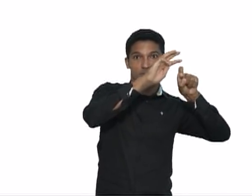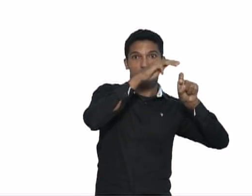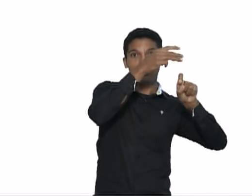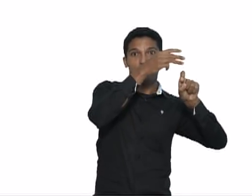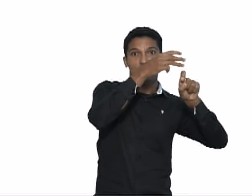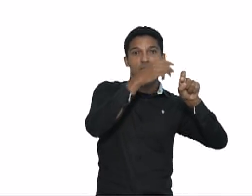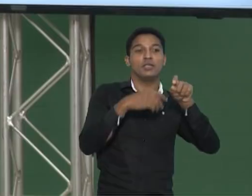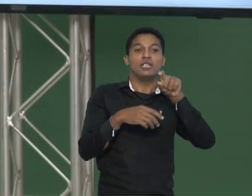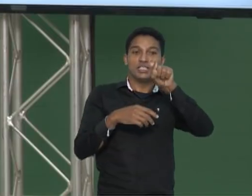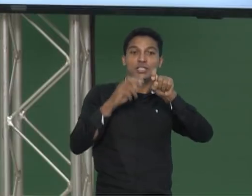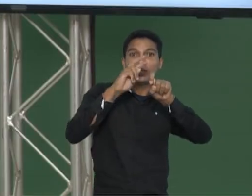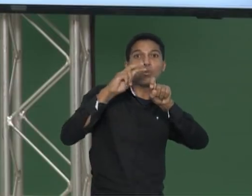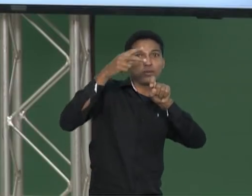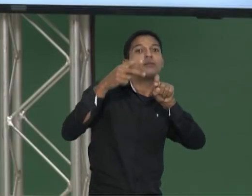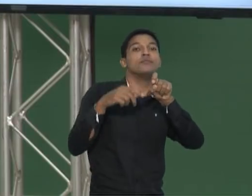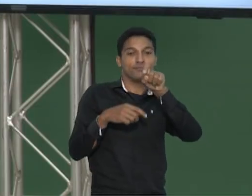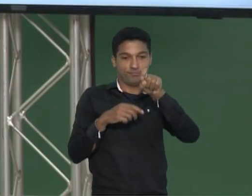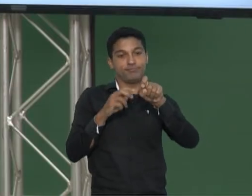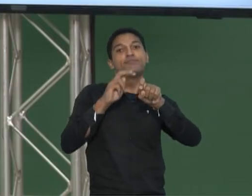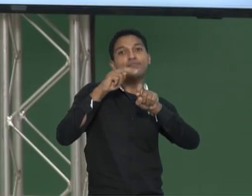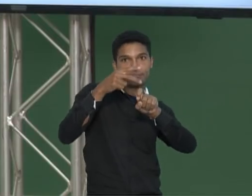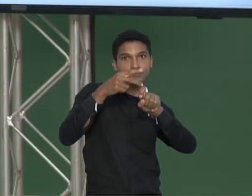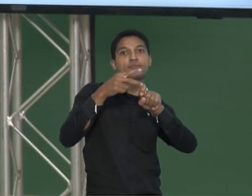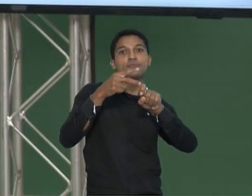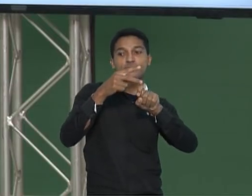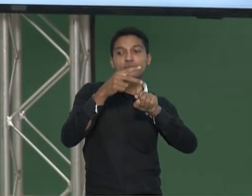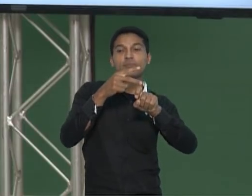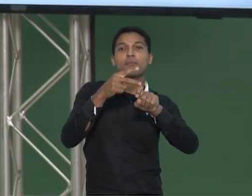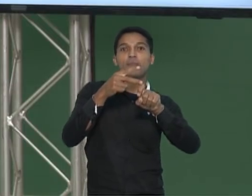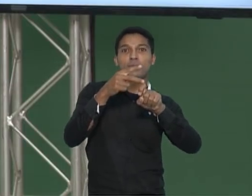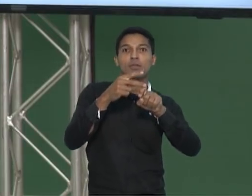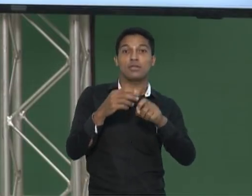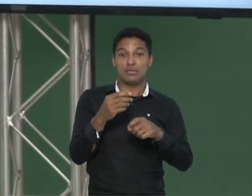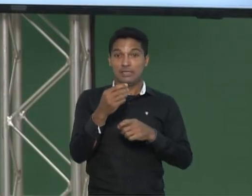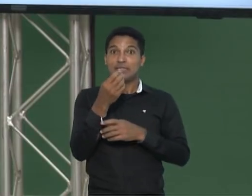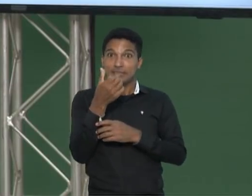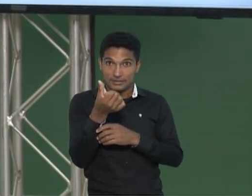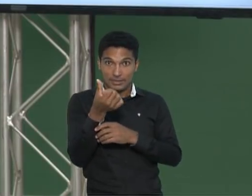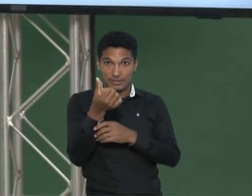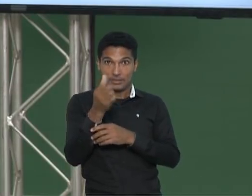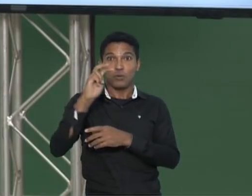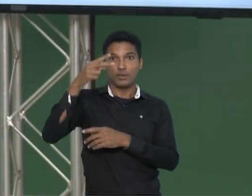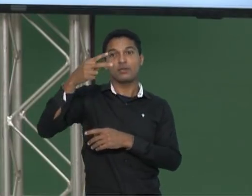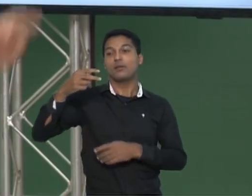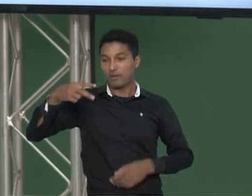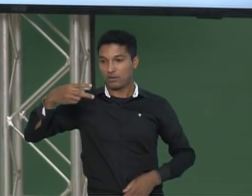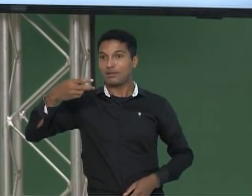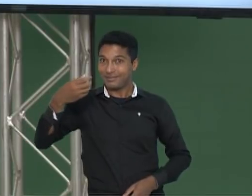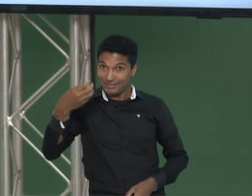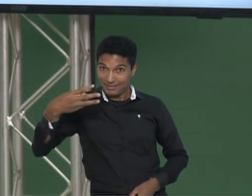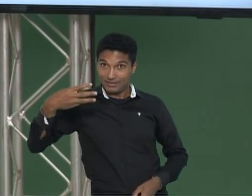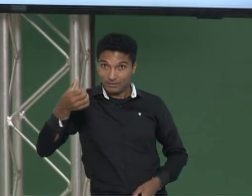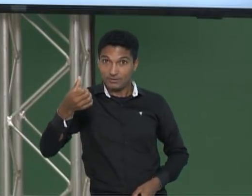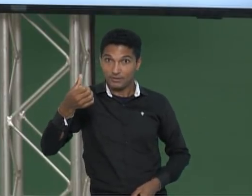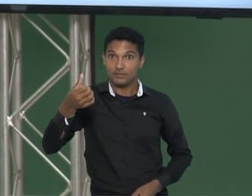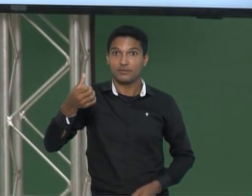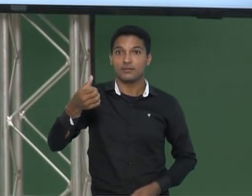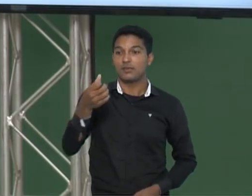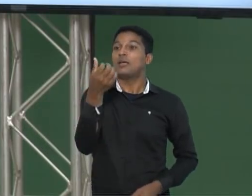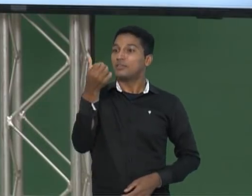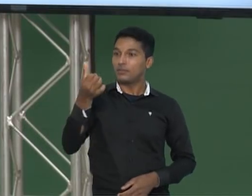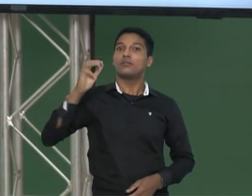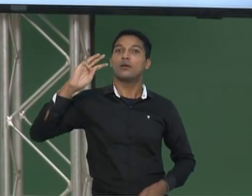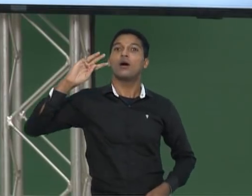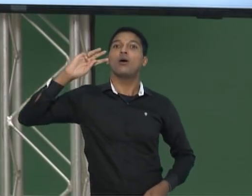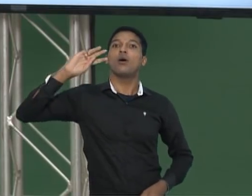elevado ao quadrado dá x ao quadrado, né? 6 elevado ao quadrado dá 36 e 6 elevado ao cubo